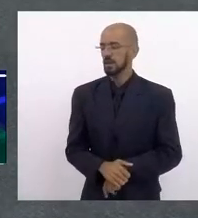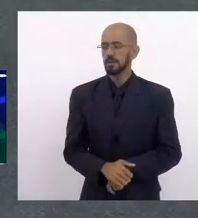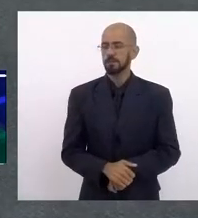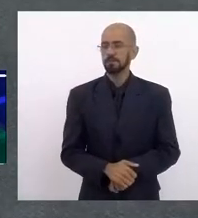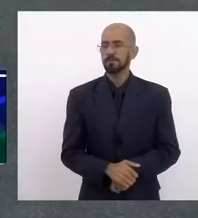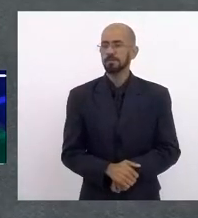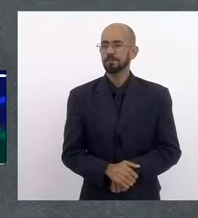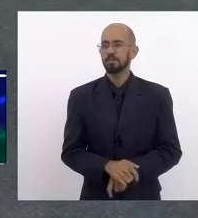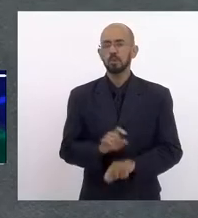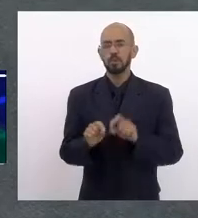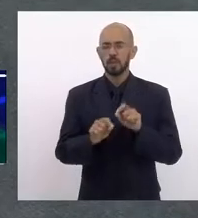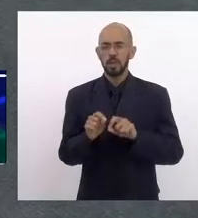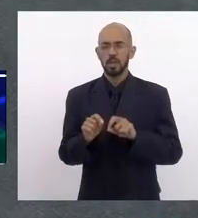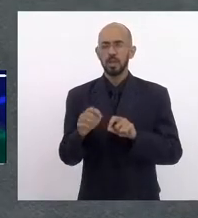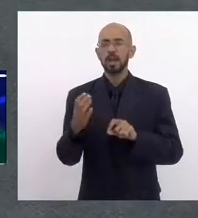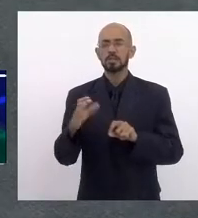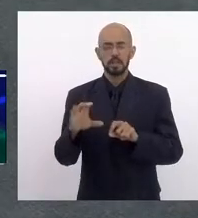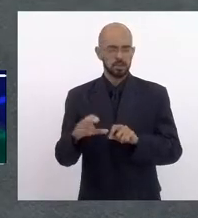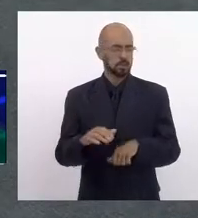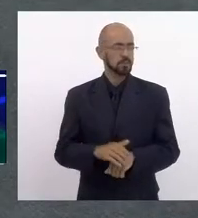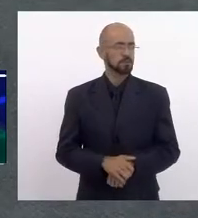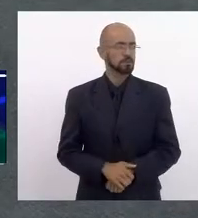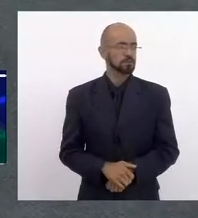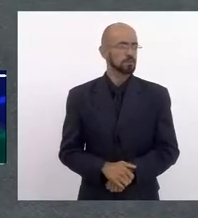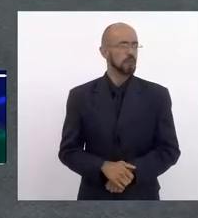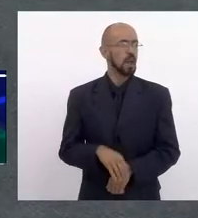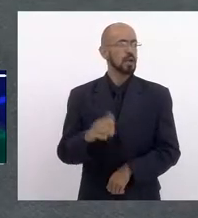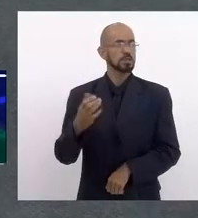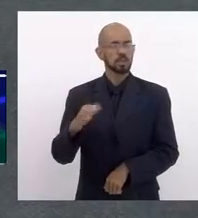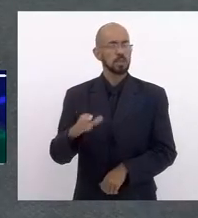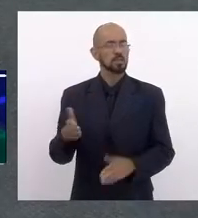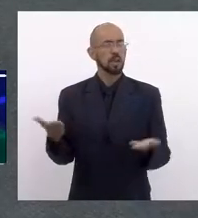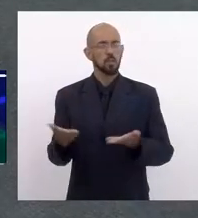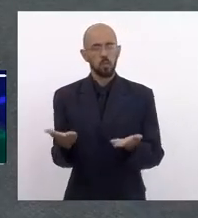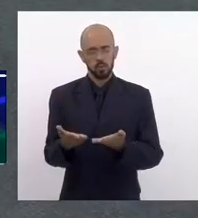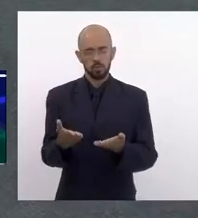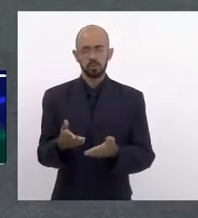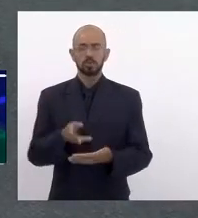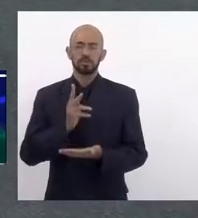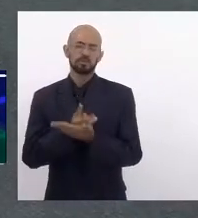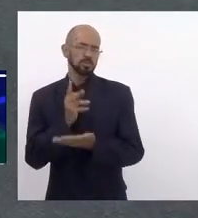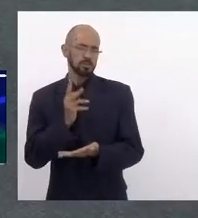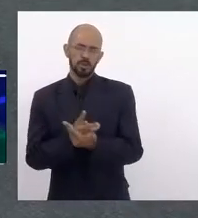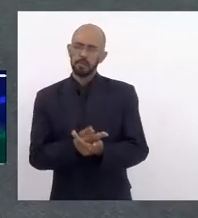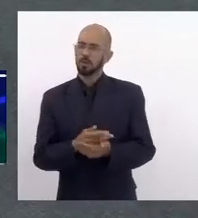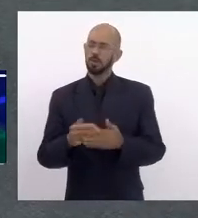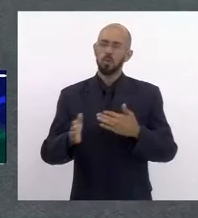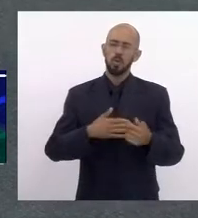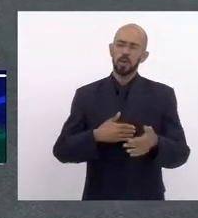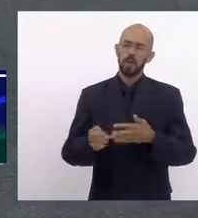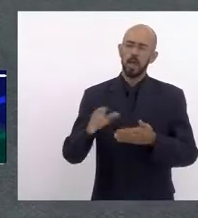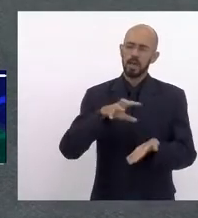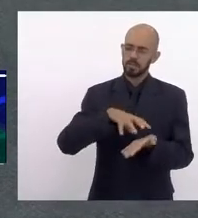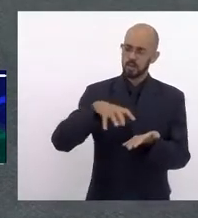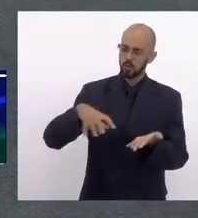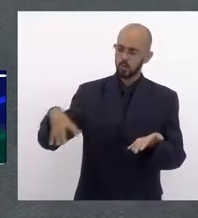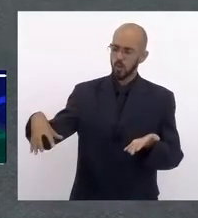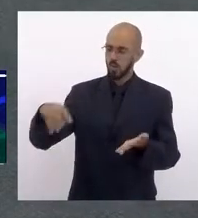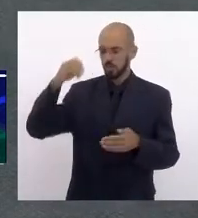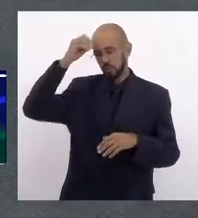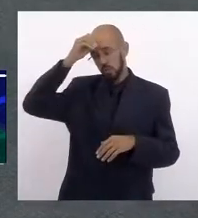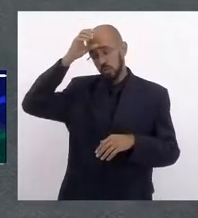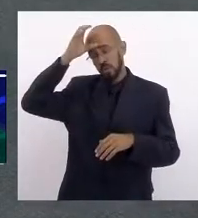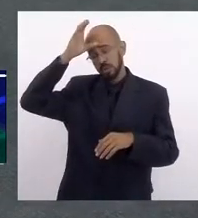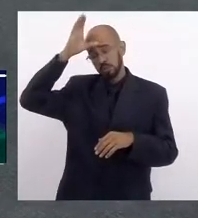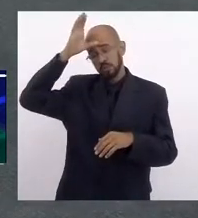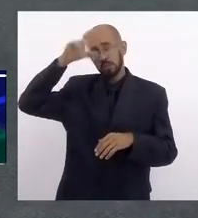no campo científico. Não é? A ciência hoje, cada vez mais, em todas as áreas do conhecimento, tem tido uma